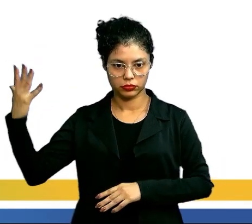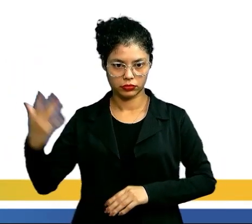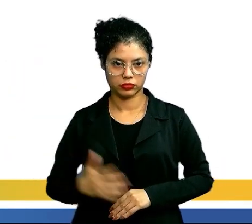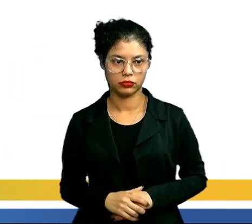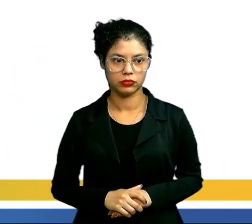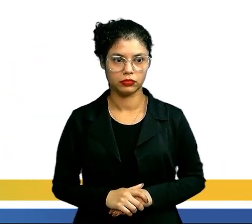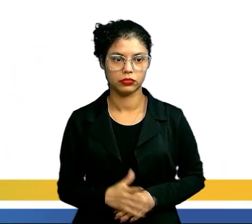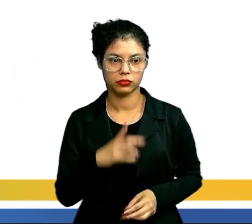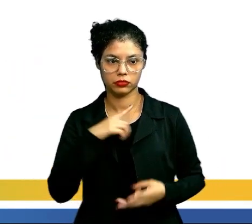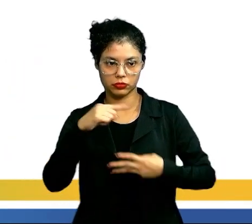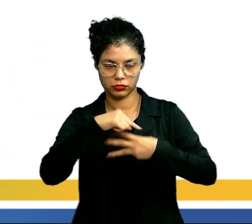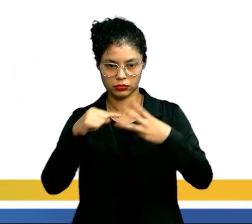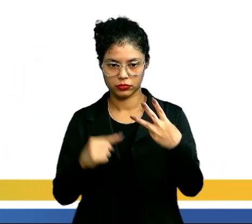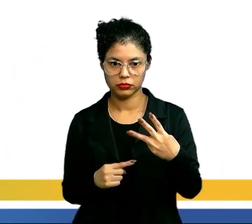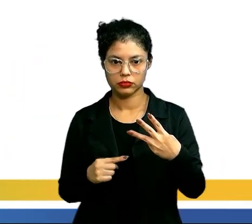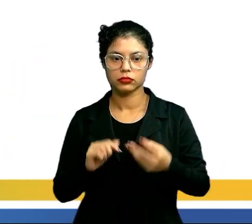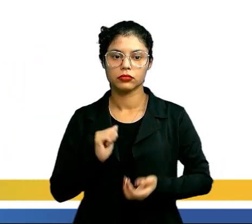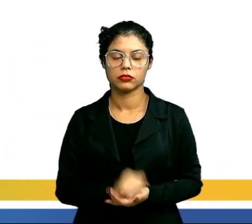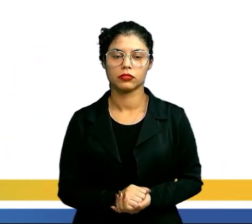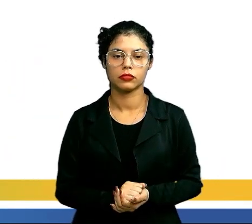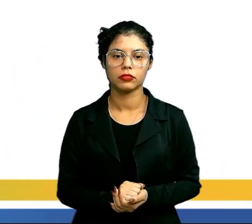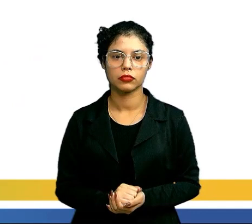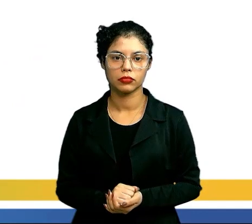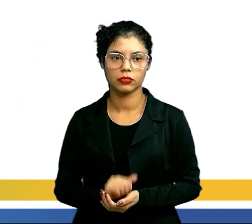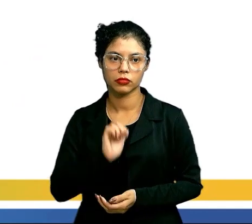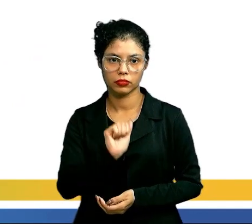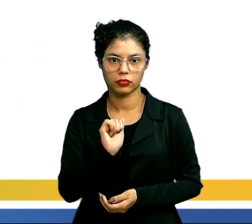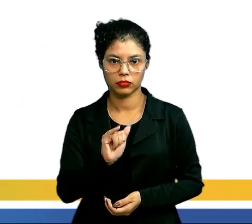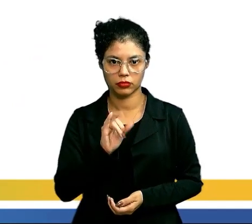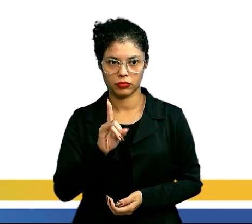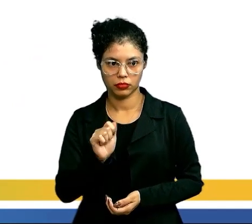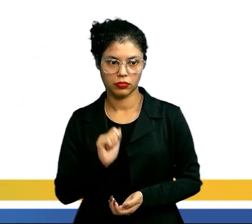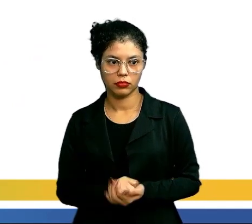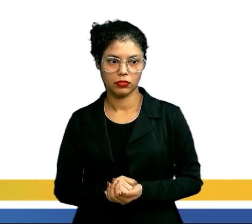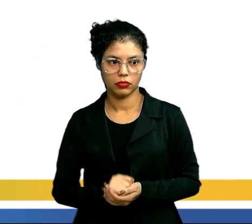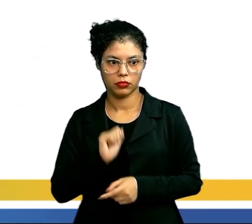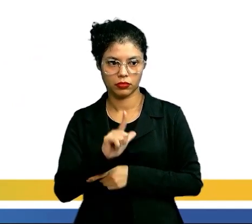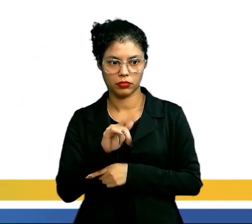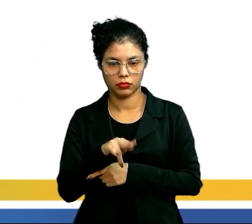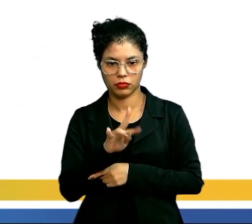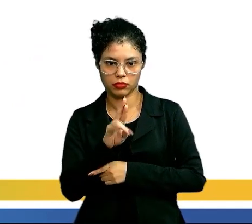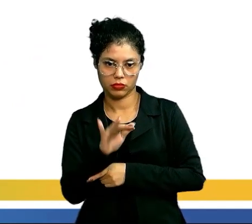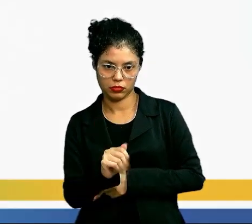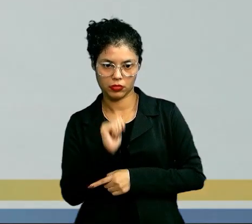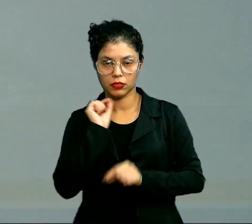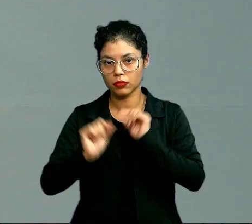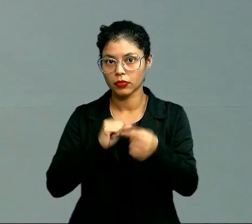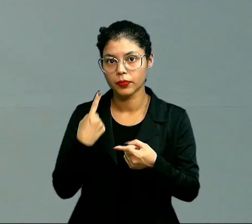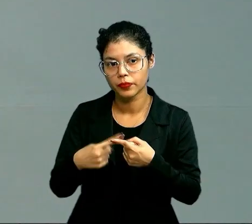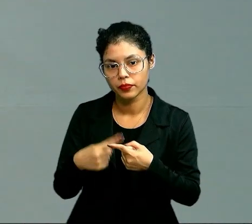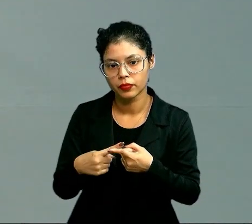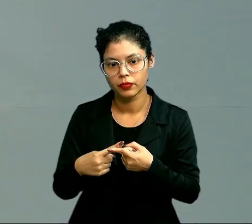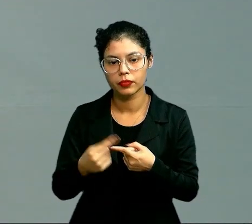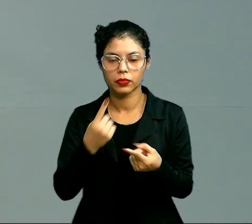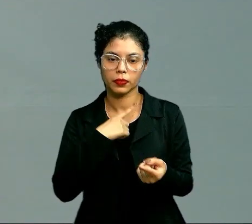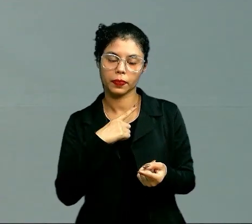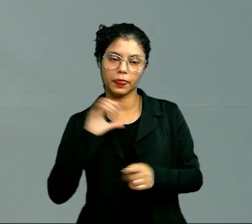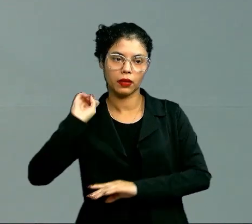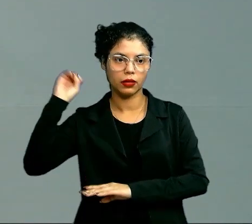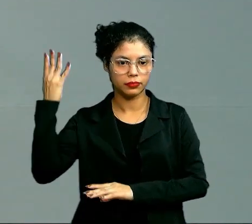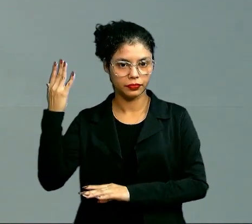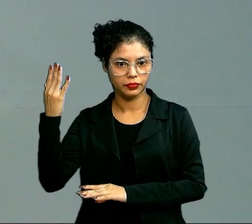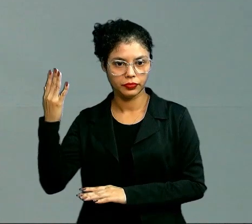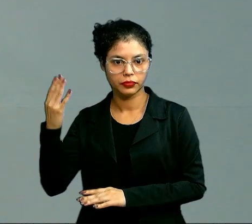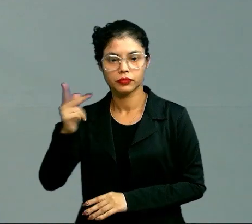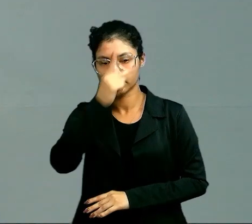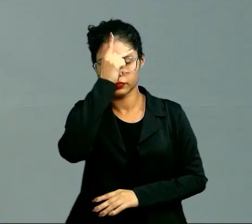ocorre. Pessoal, temos 3 situações que o vírus da AIDS pode ocorrer. Forma de latência. Latência por quê? Existem casos,